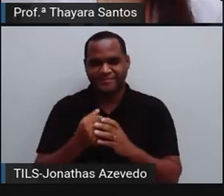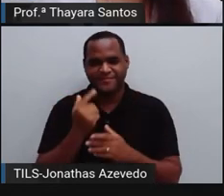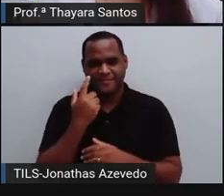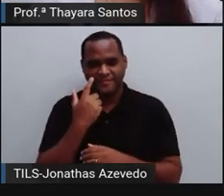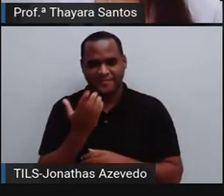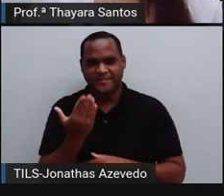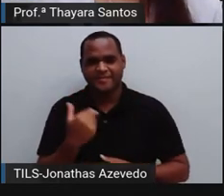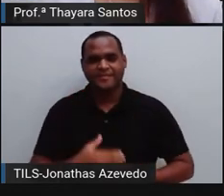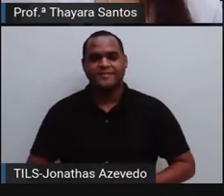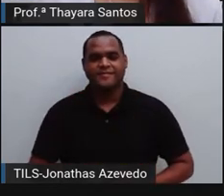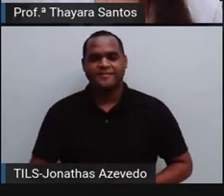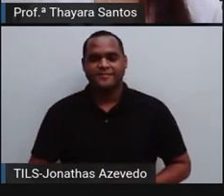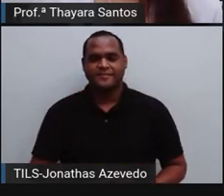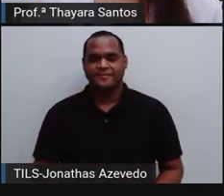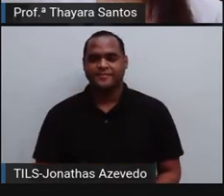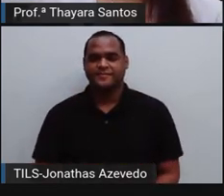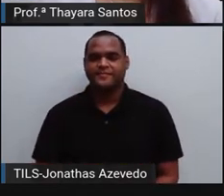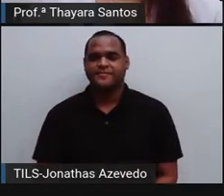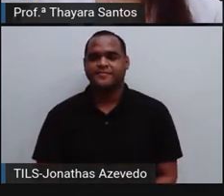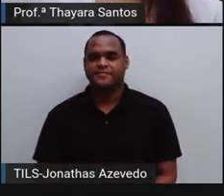lá.